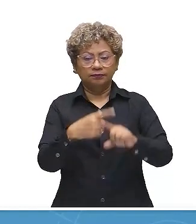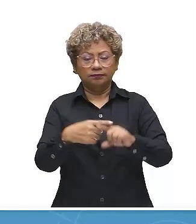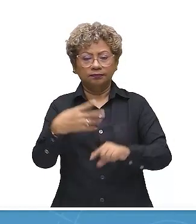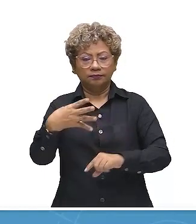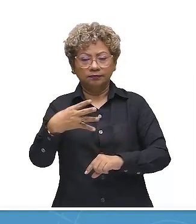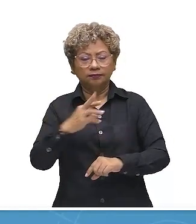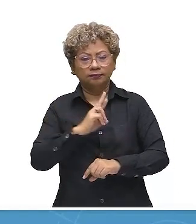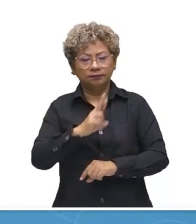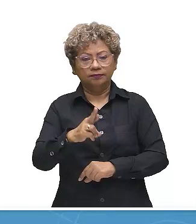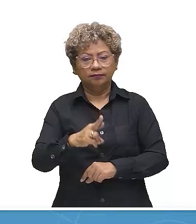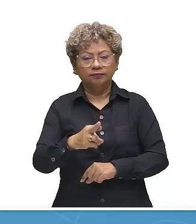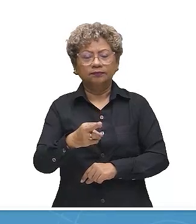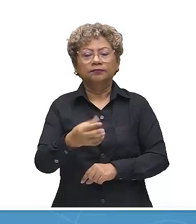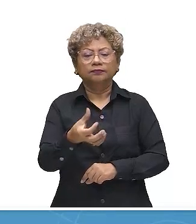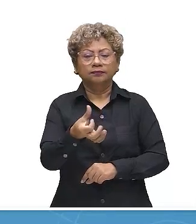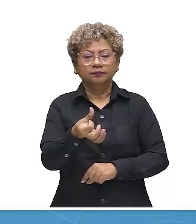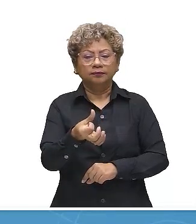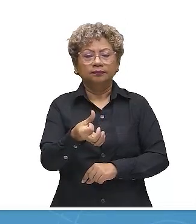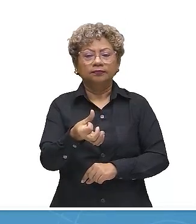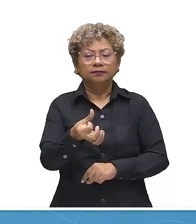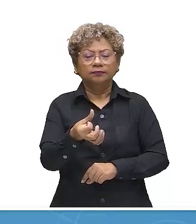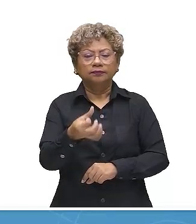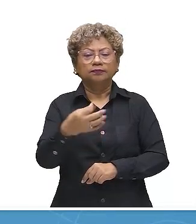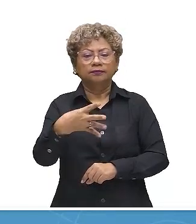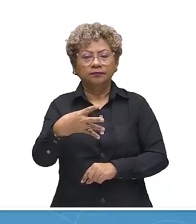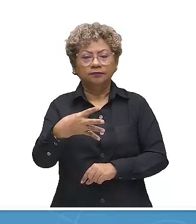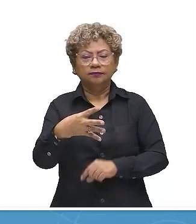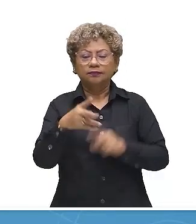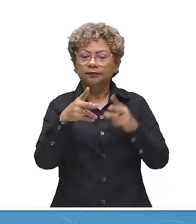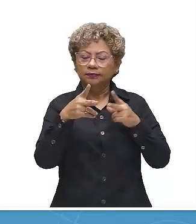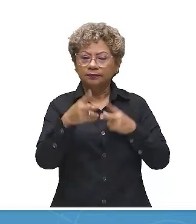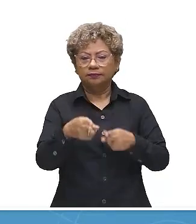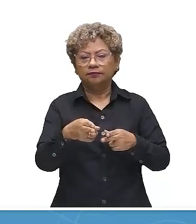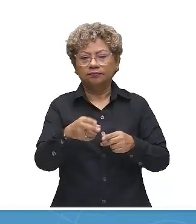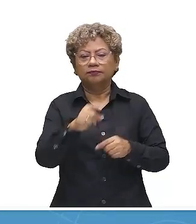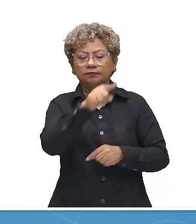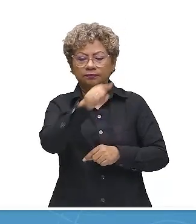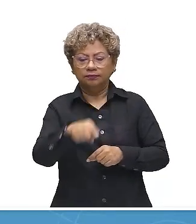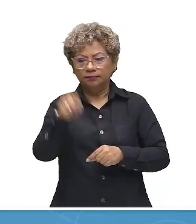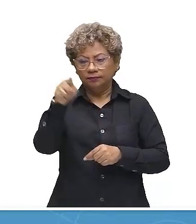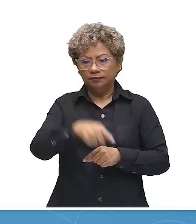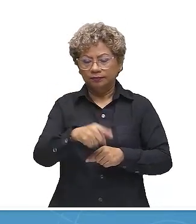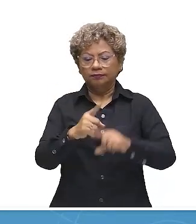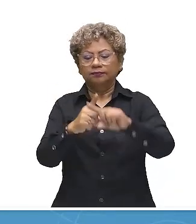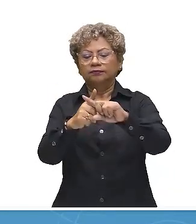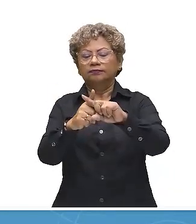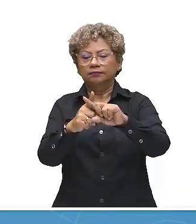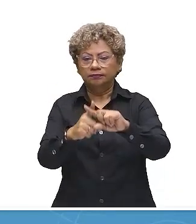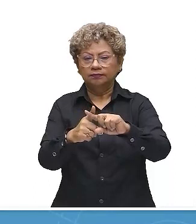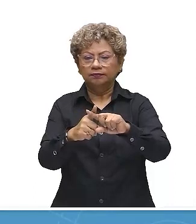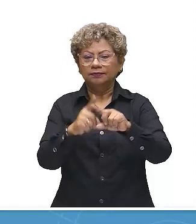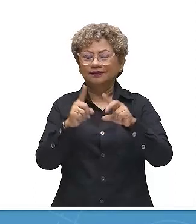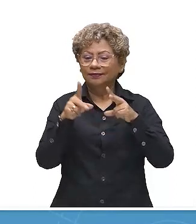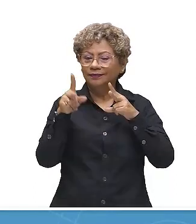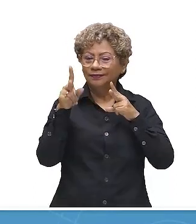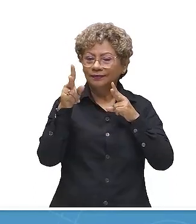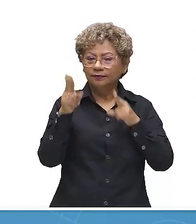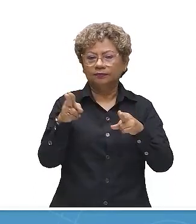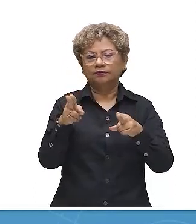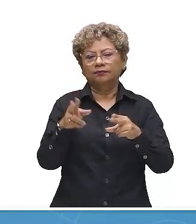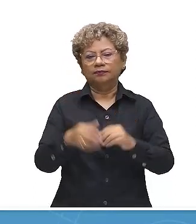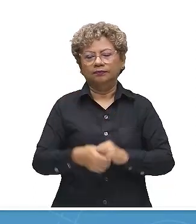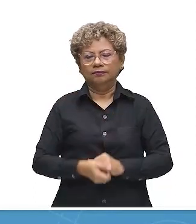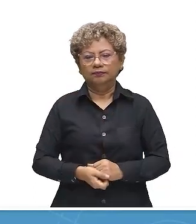frações equivalentes. Se você fizer essa multiplicação aí entre elas, vai ter que valer